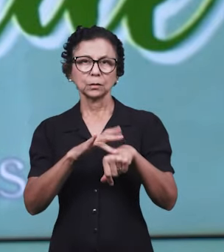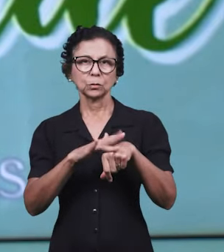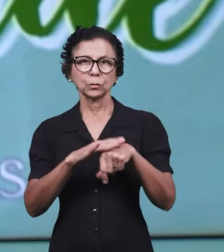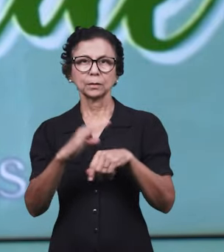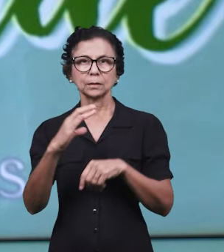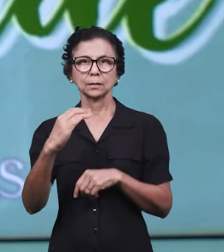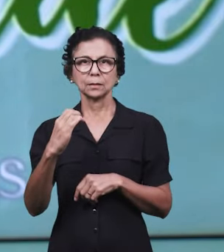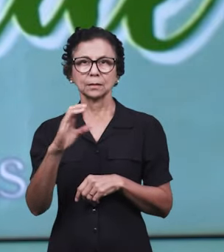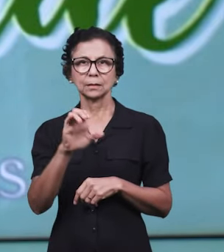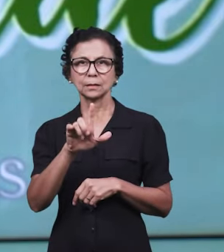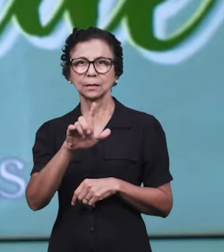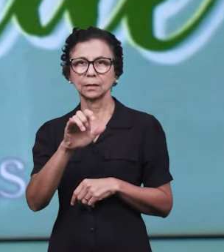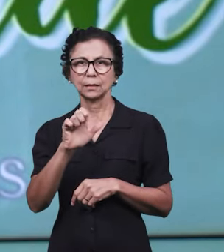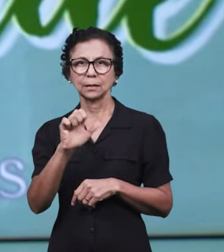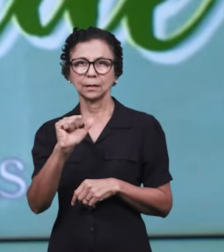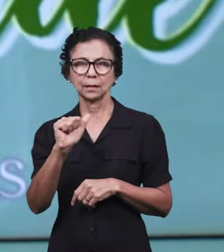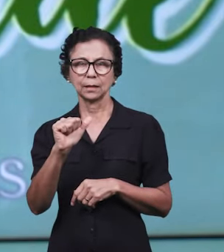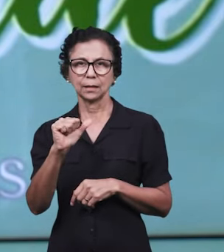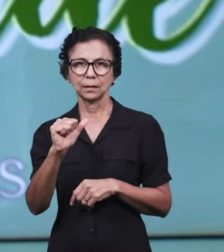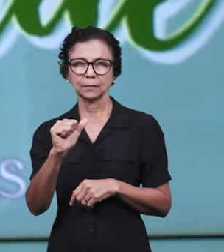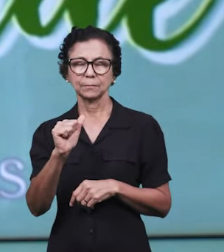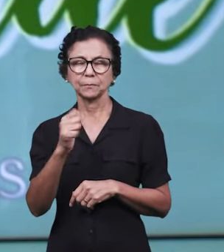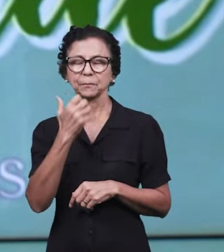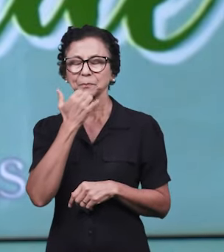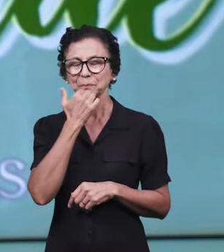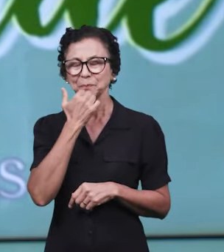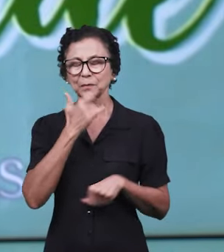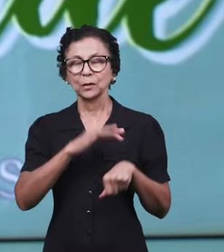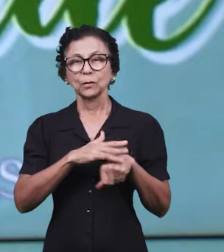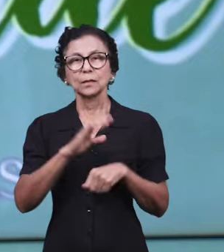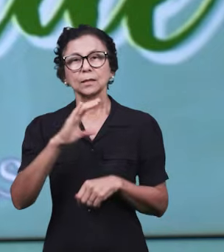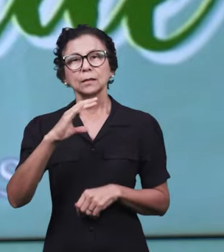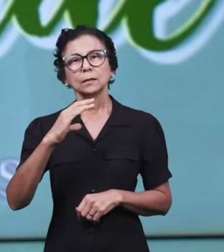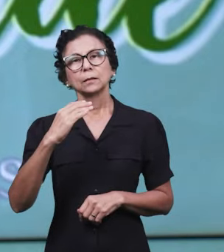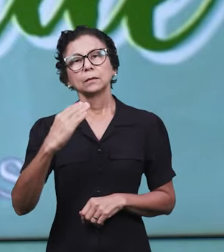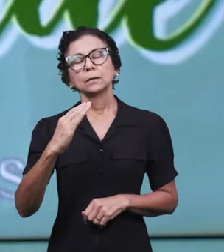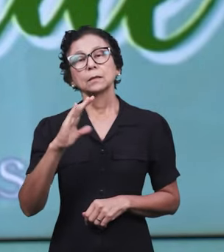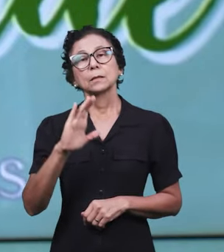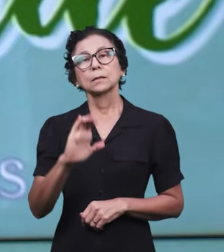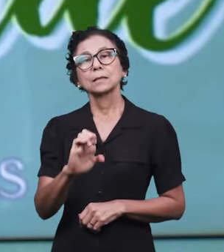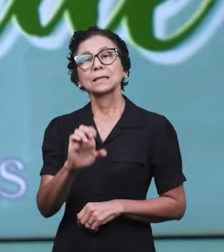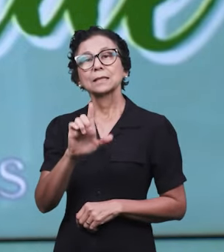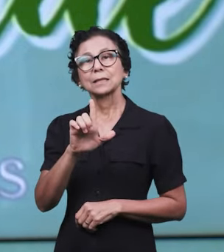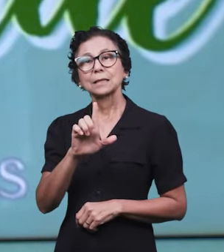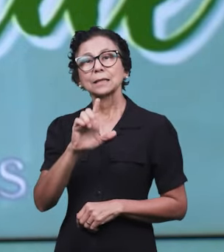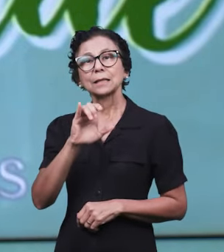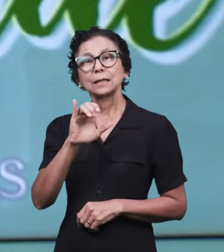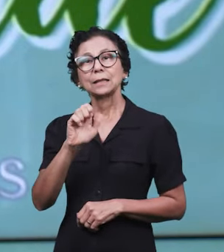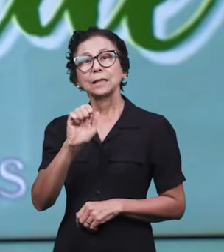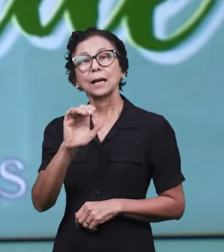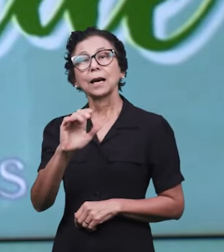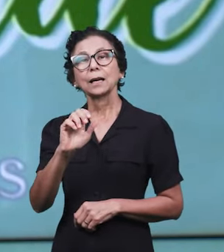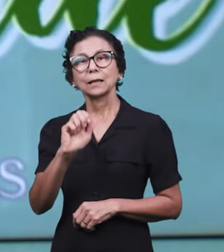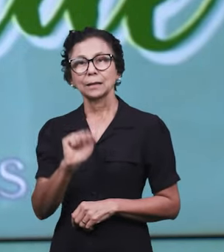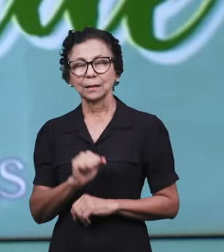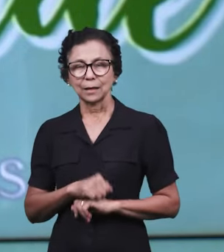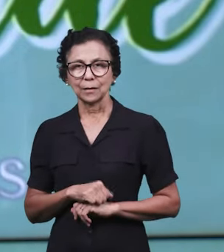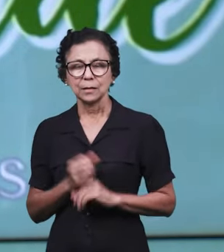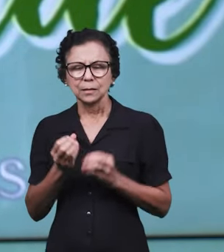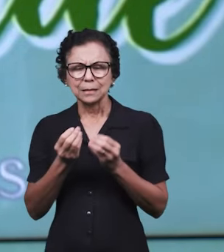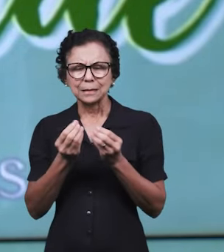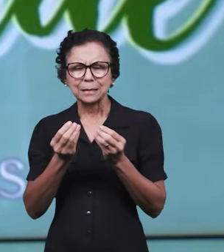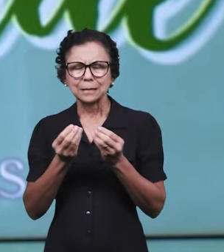glúten. O que seria essa doença celíaca? É uma condição, né, quando a sensibilidade à substância